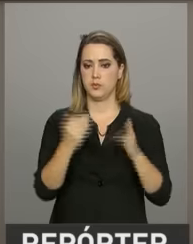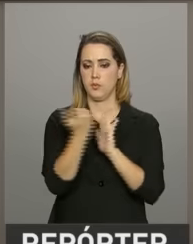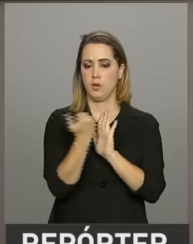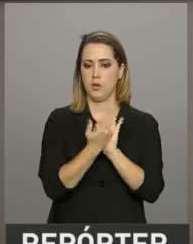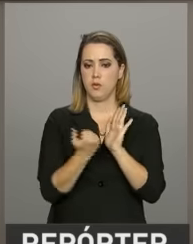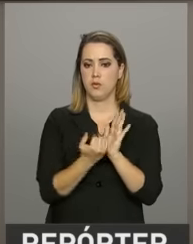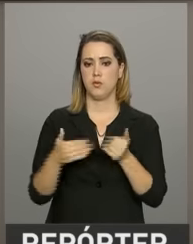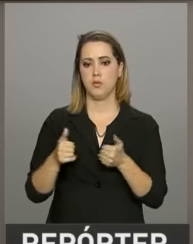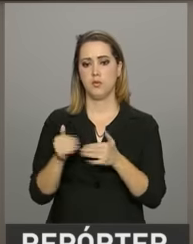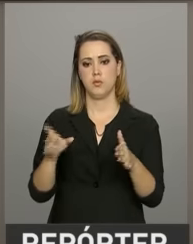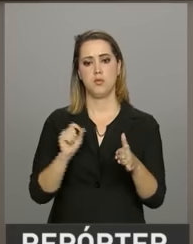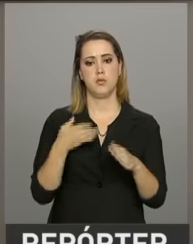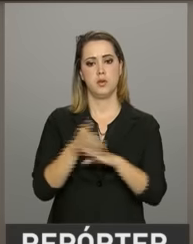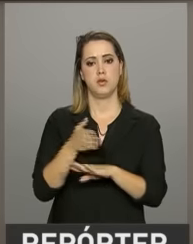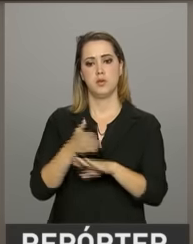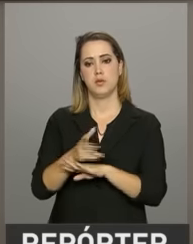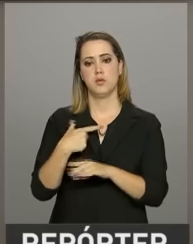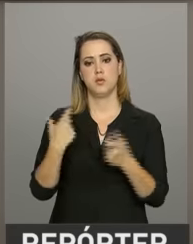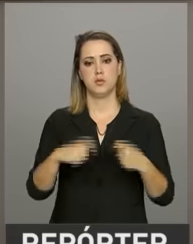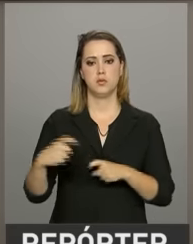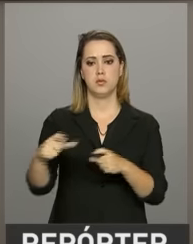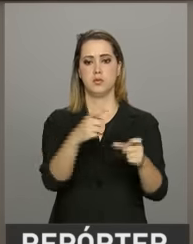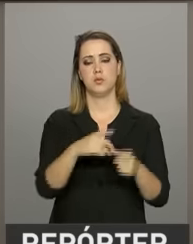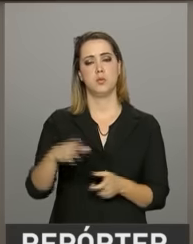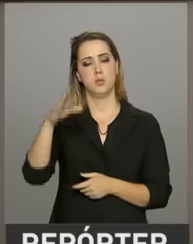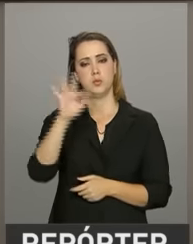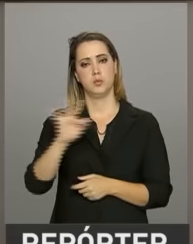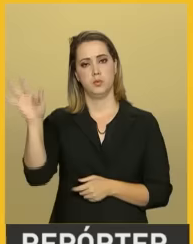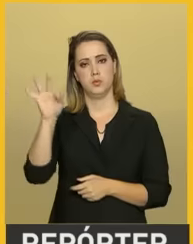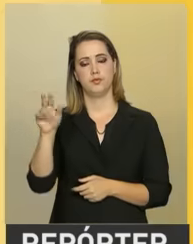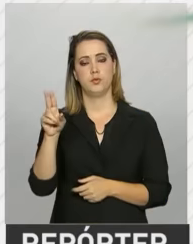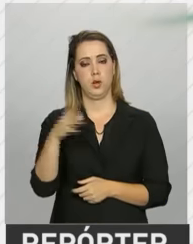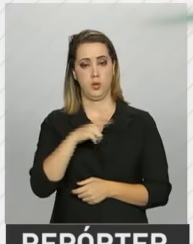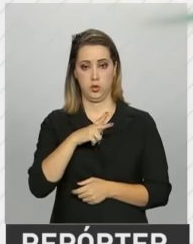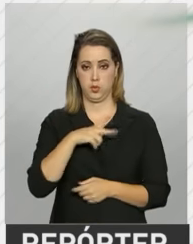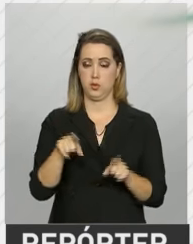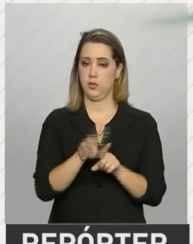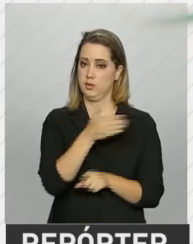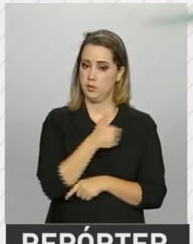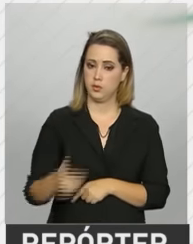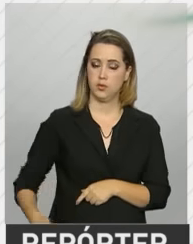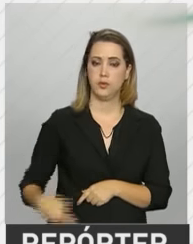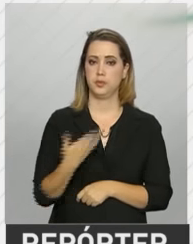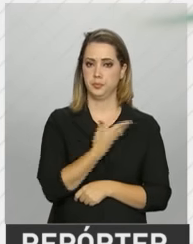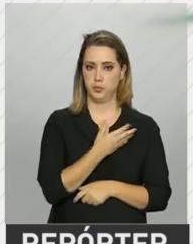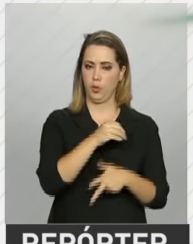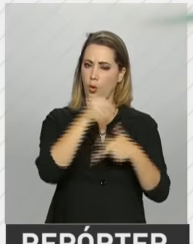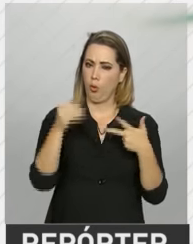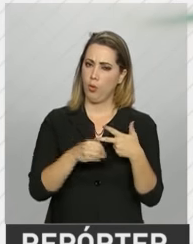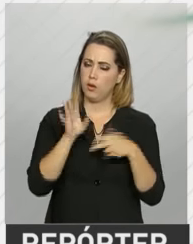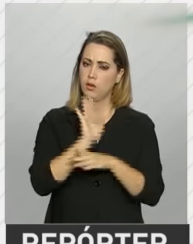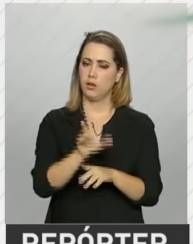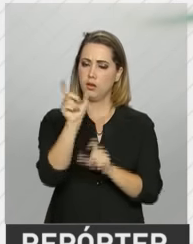abre portas para que eles possam entrar em universidades públicas e particulares as notas do ENEM ajudam o estudante a cursar o